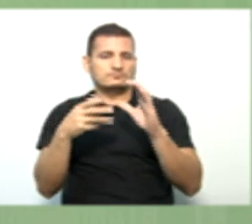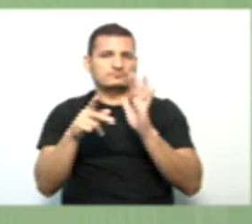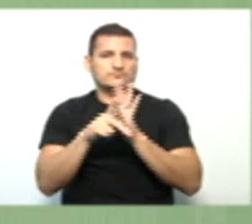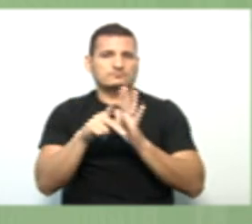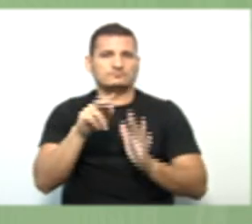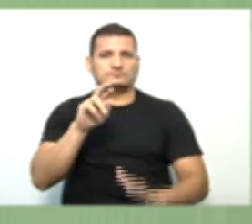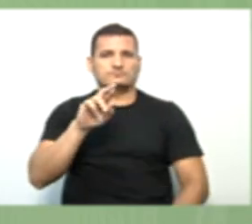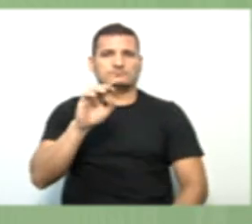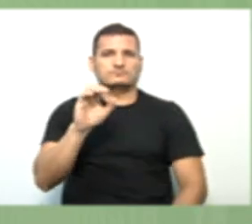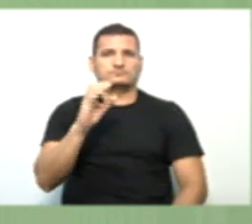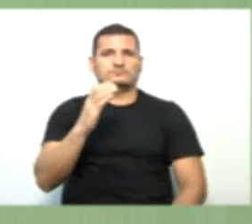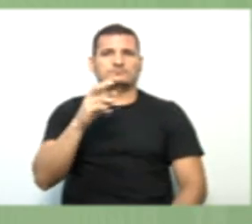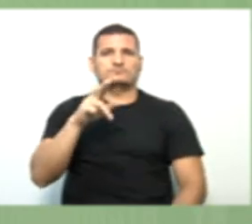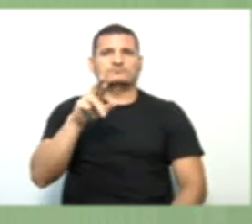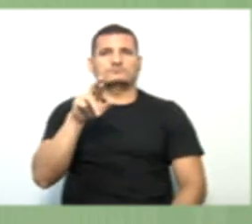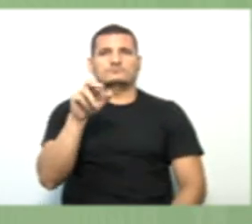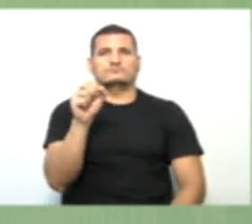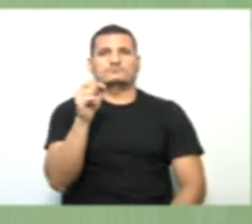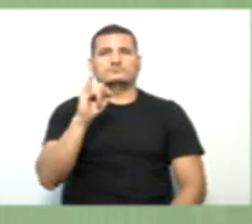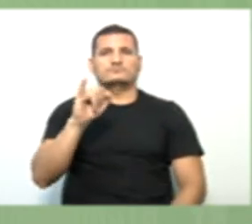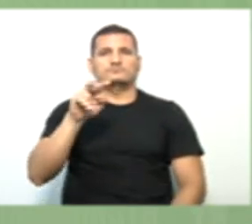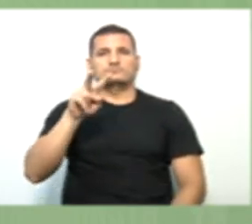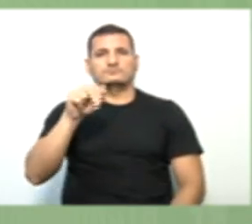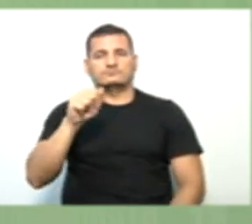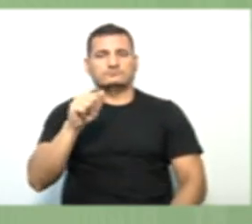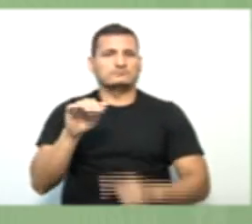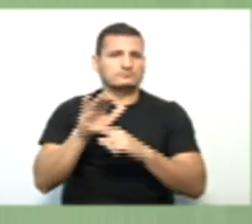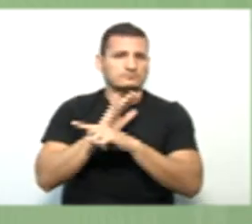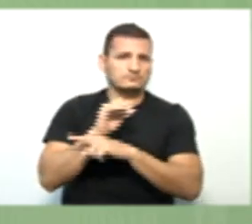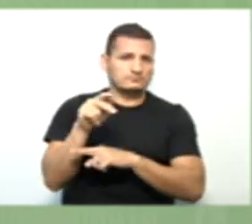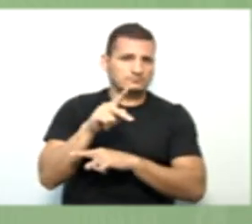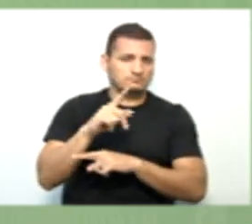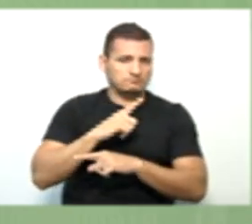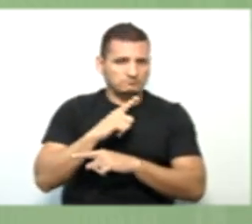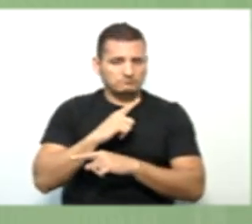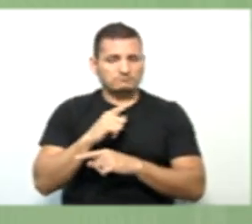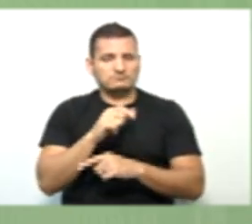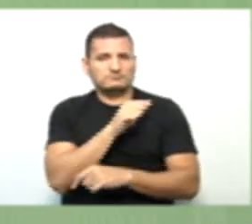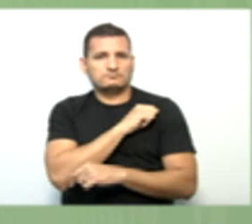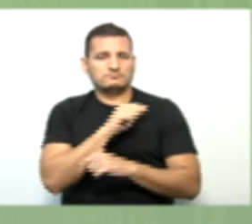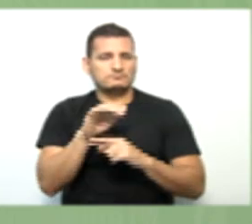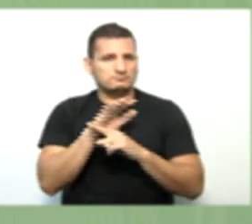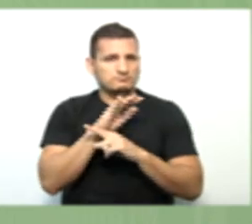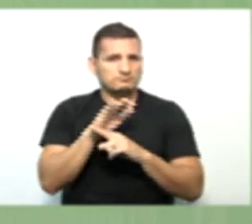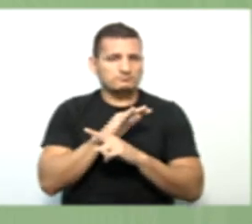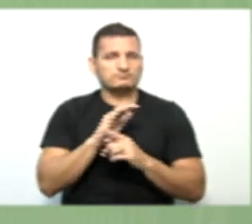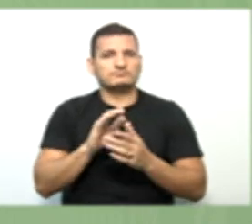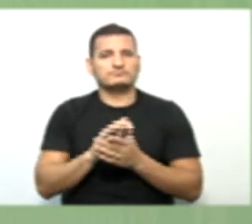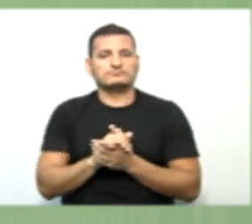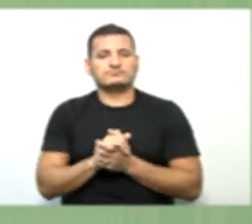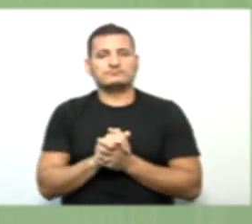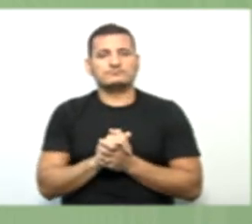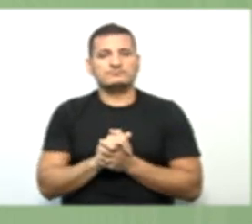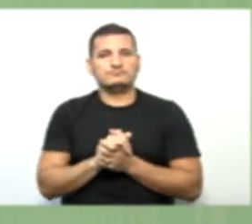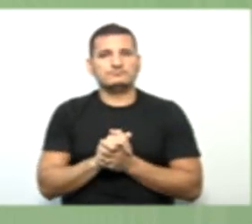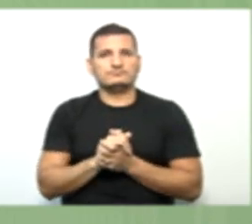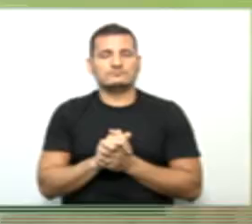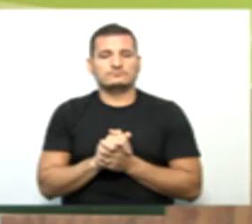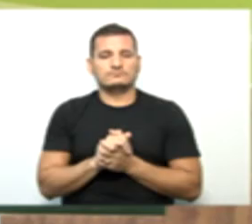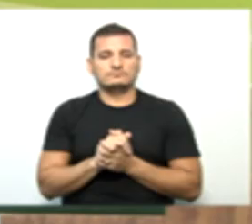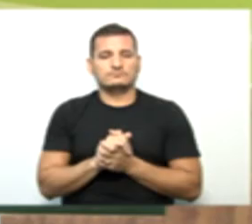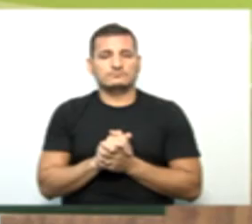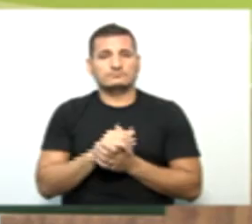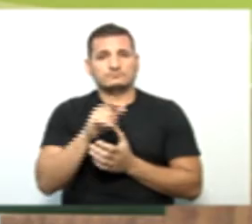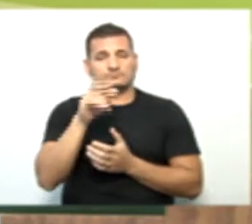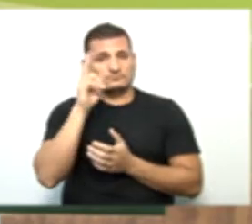recursiva, certo? Professor Eduardo, alguma consideração? Lembrando, tá? A